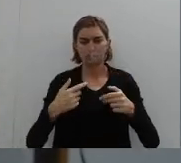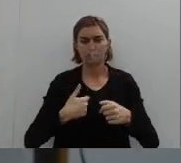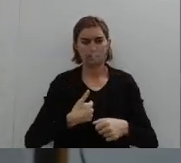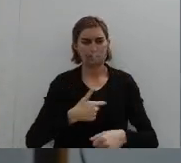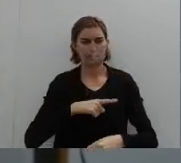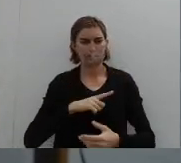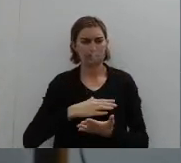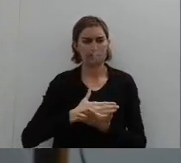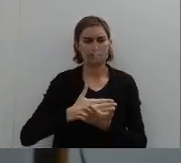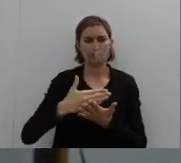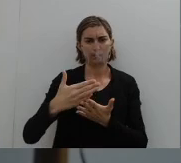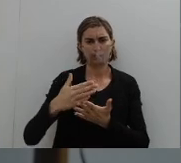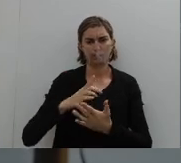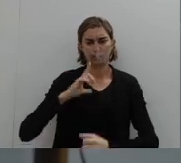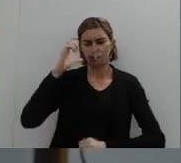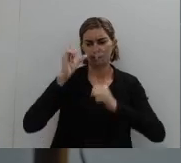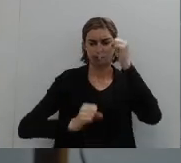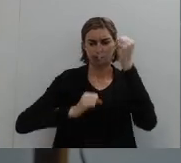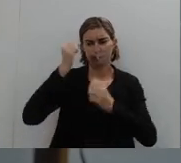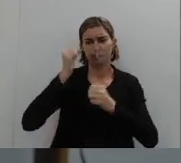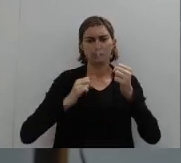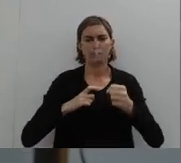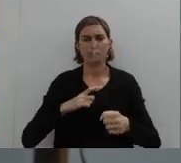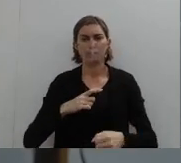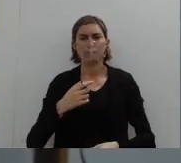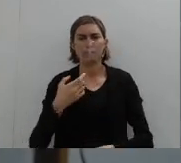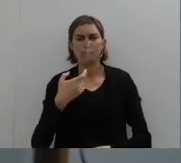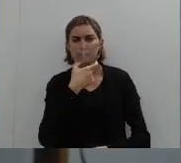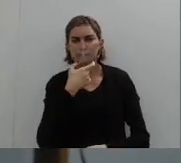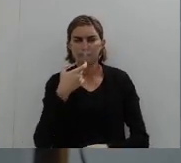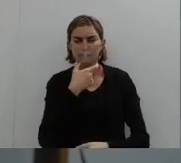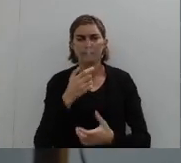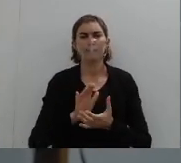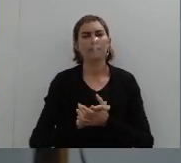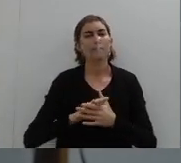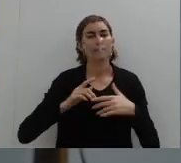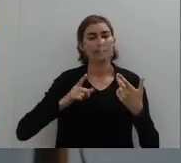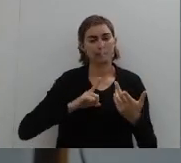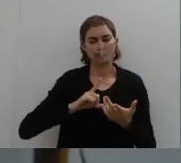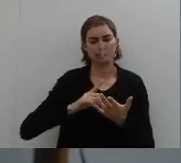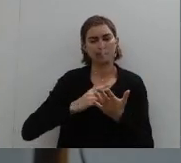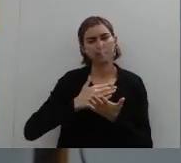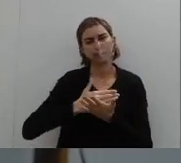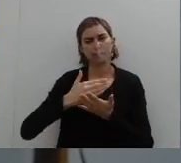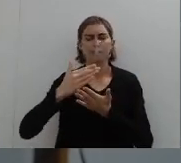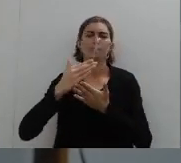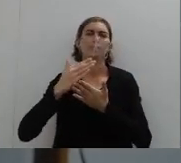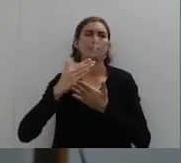aí o começo da primeira industrialização com a Inglaterra e eu tenho